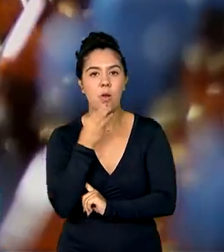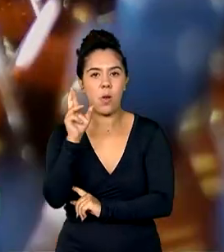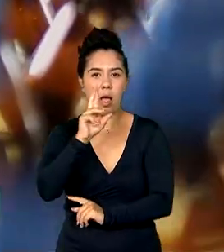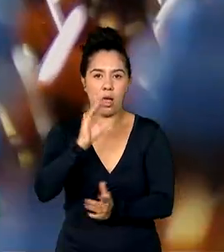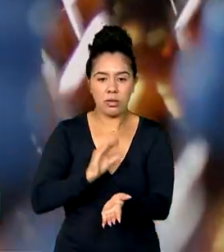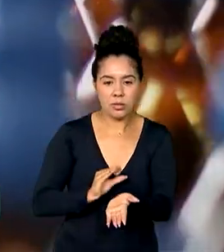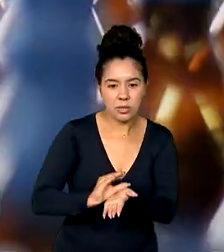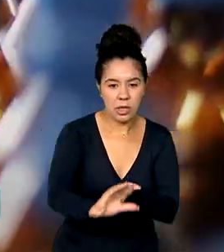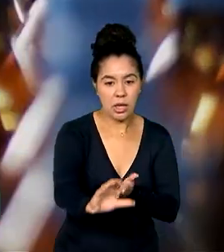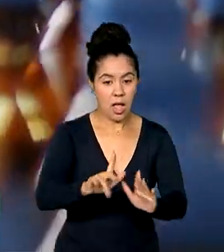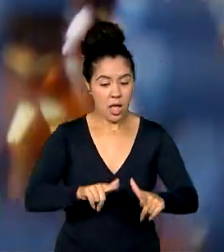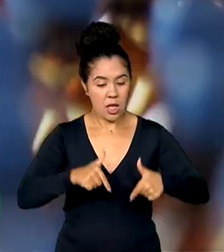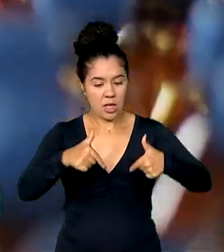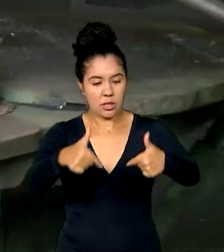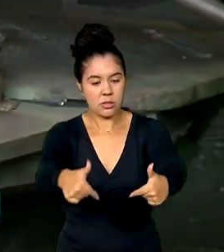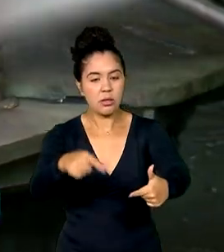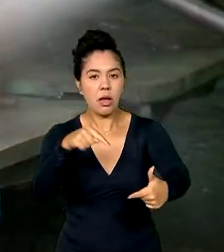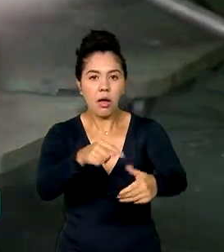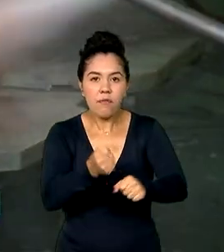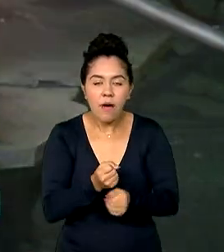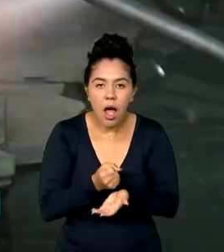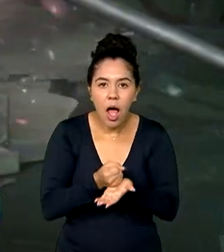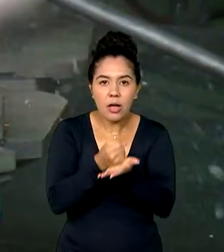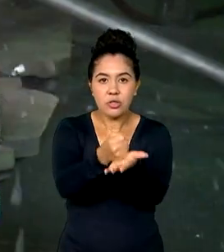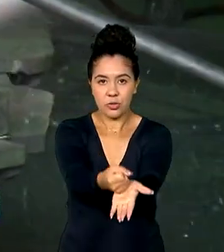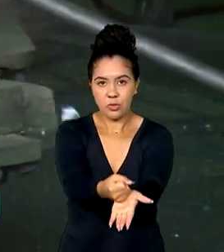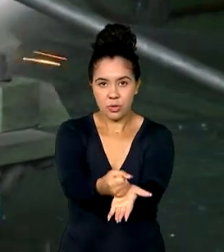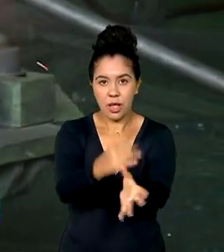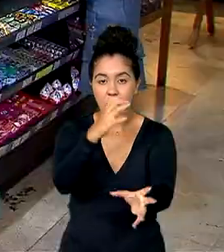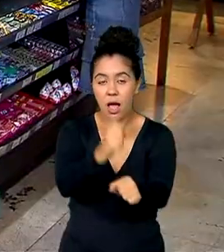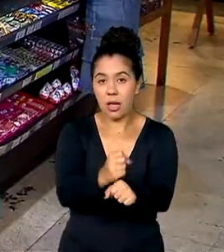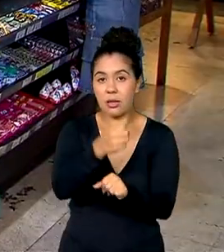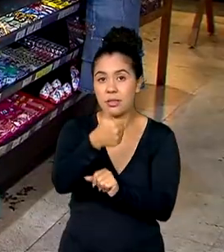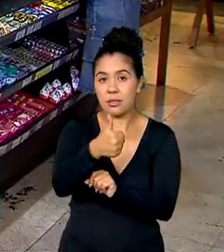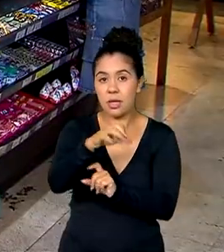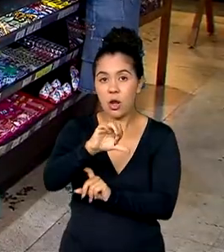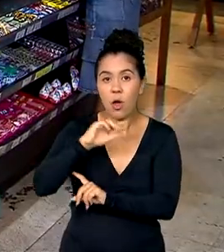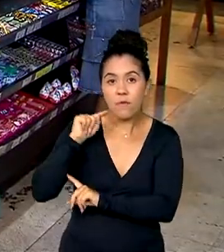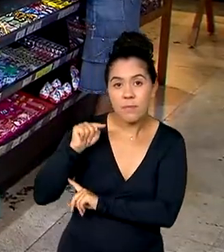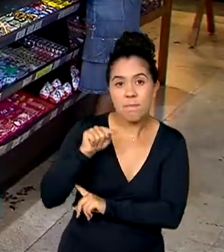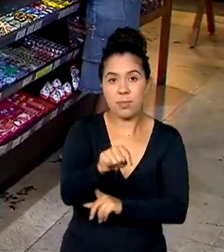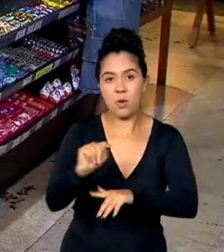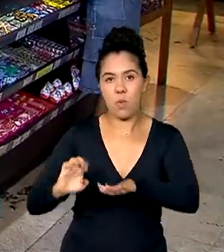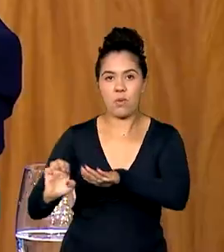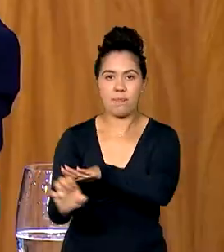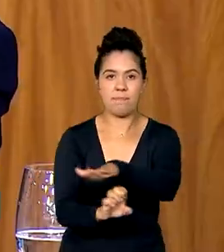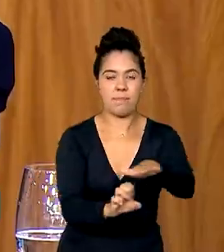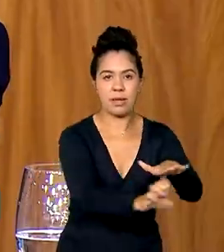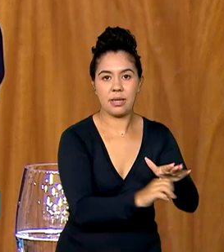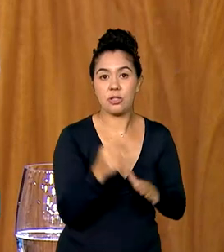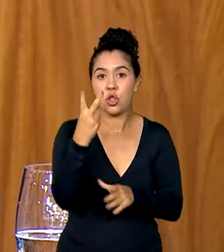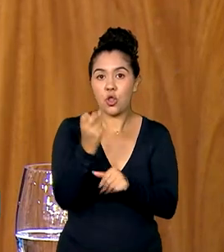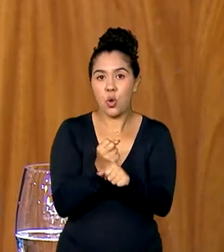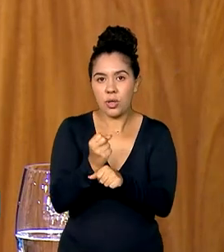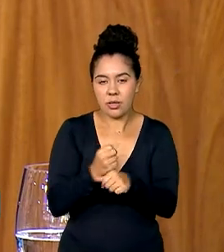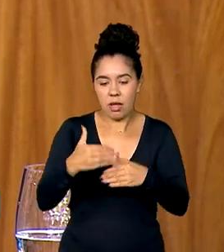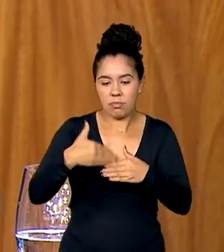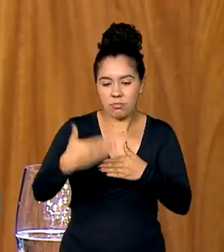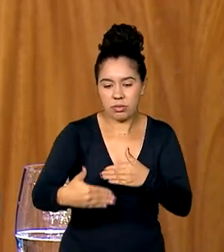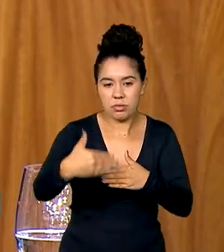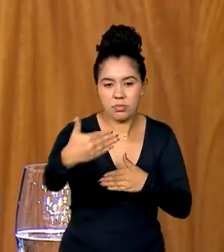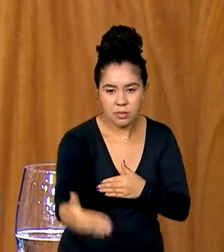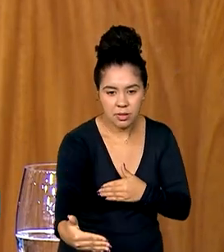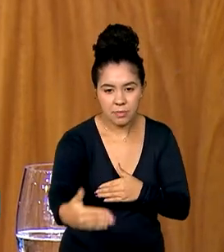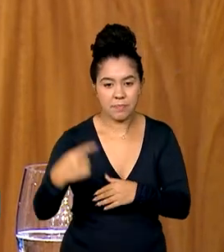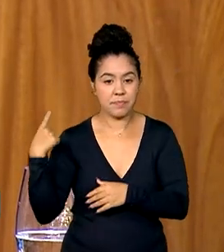A iniciativa vai beneficiar quase 19 mil empresas nos próximos 2 anos. Este setor,